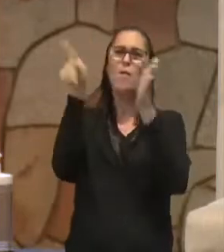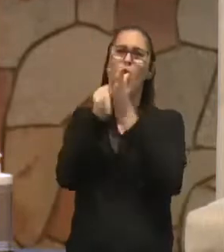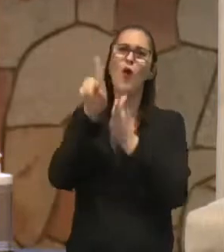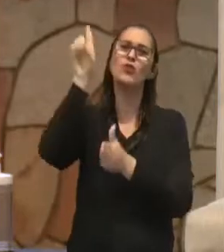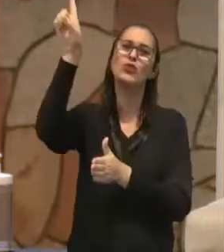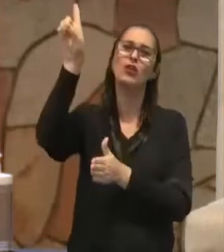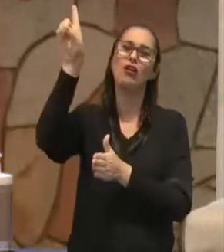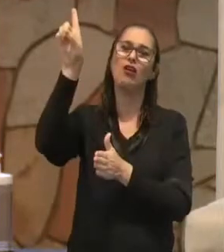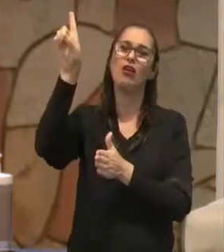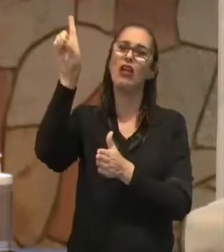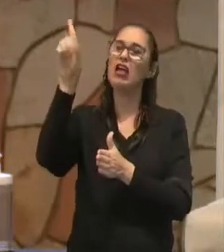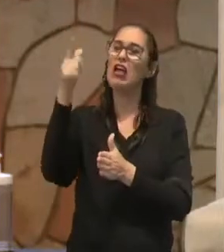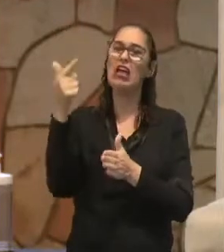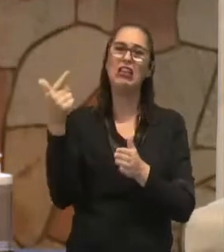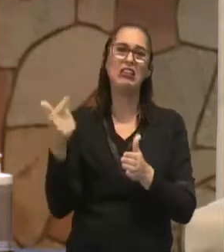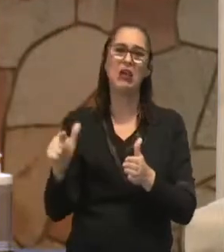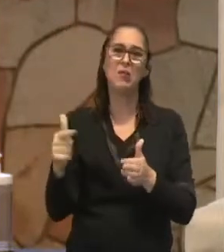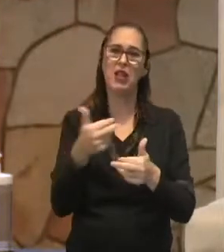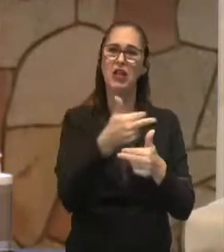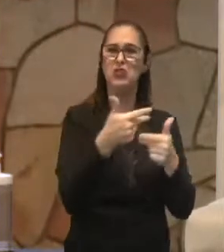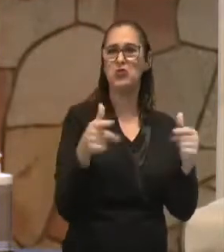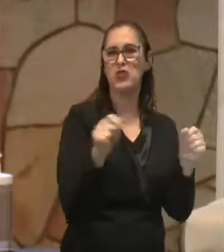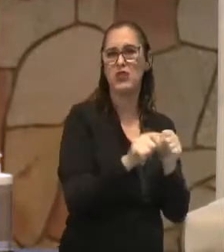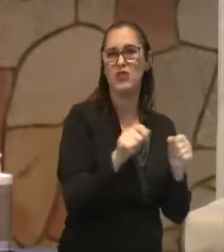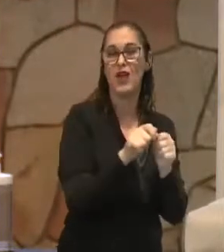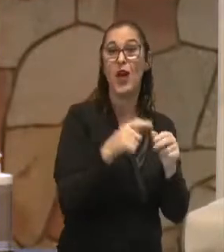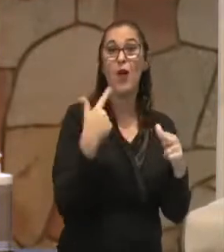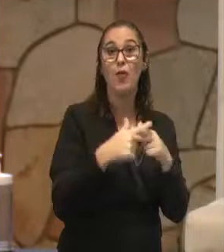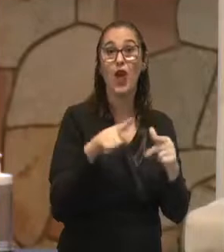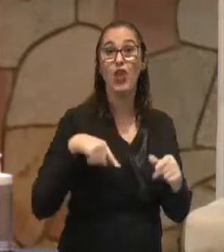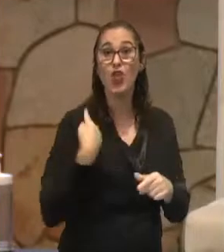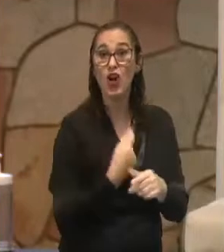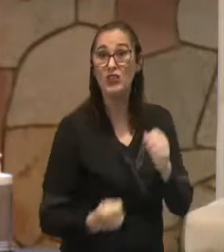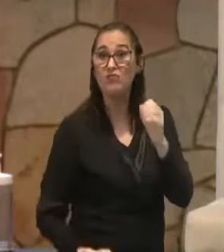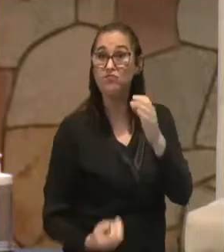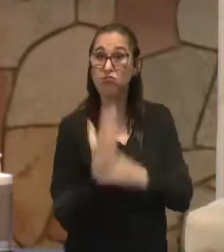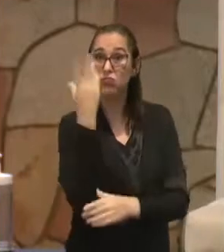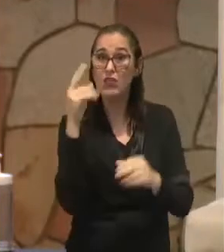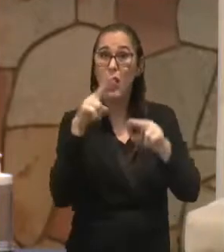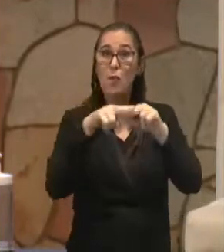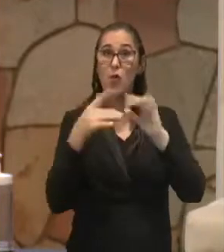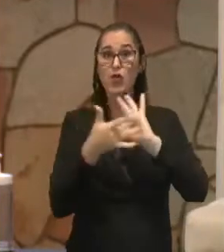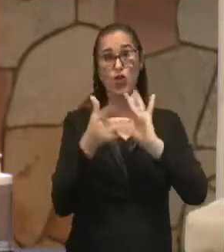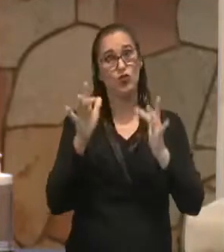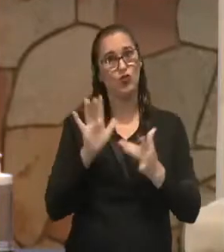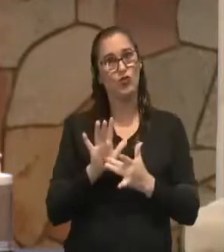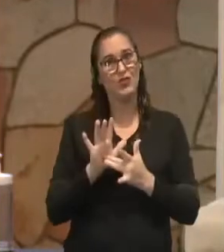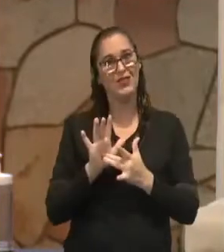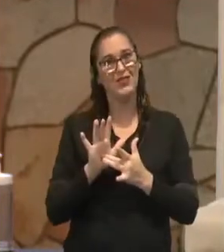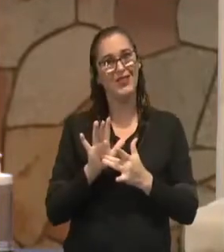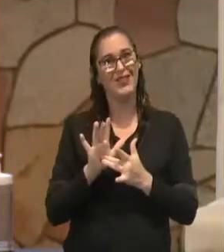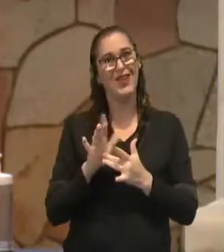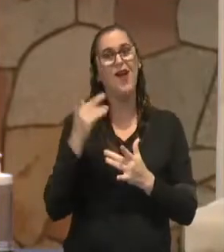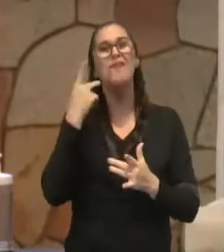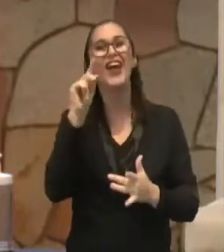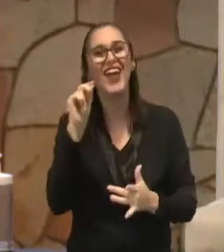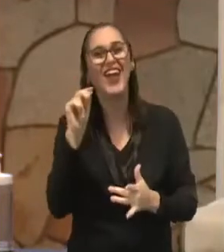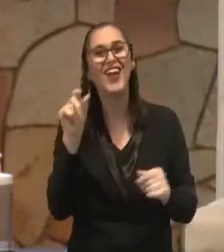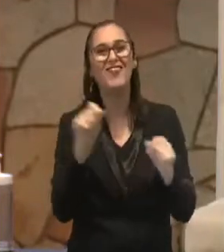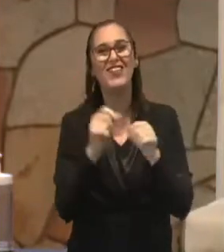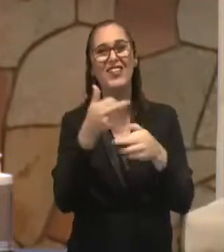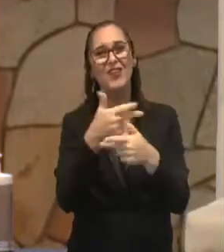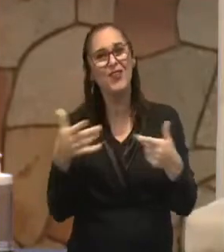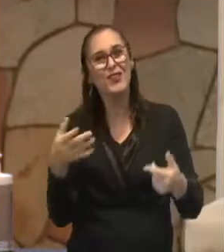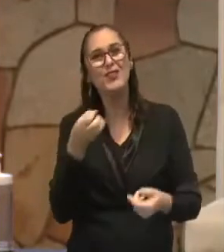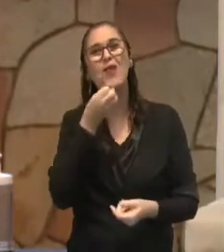que ninguém se glorie, pois somos feitura dele, criados em Cristo Jesus para boas obras, as quais